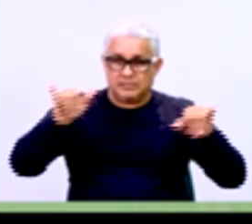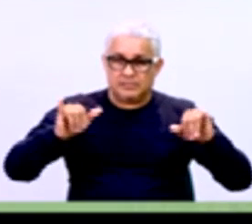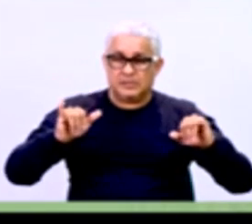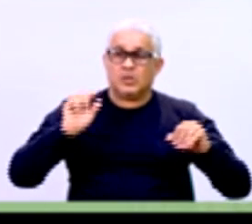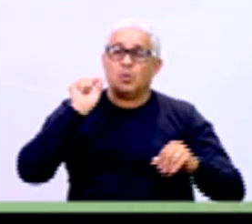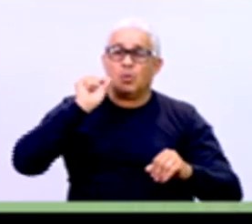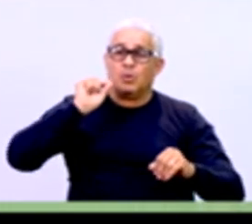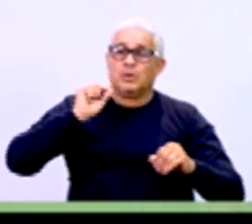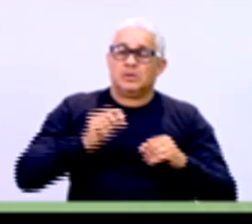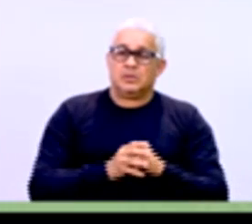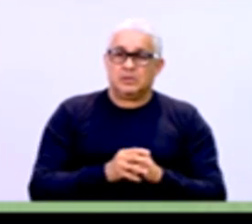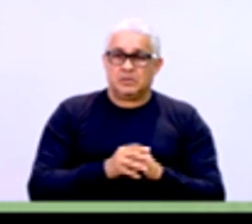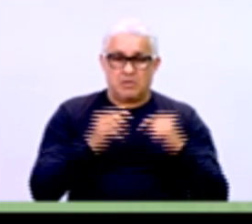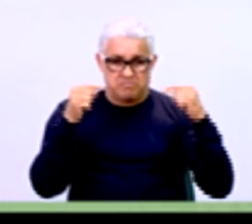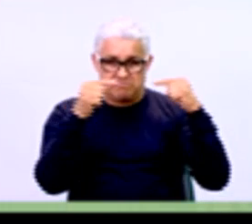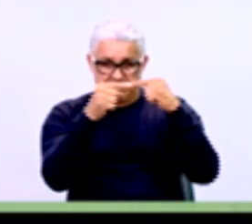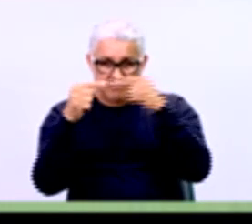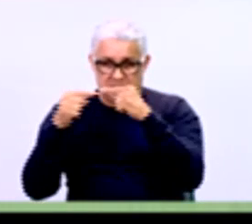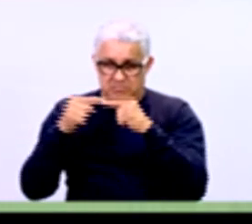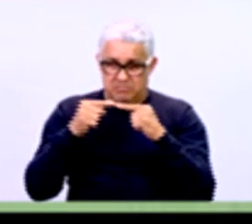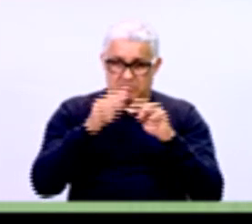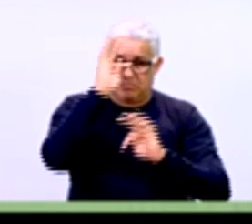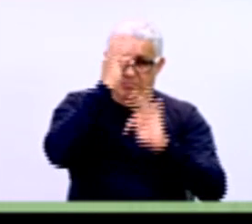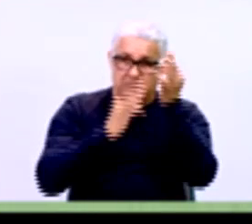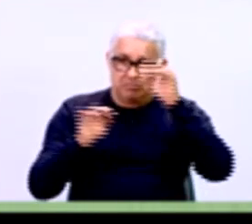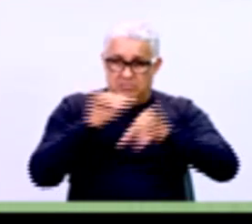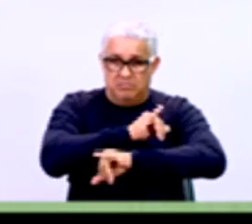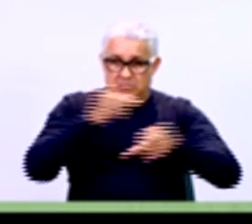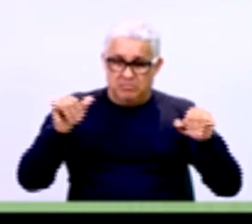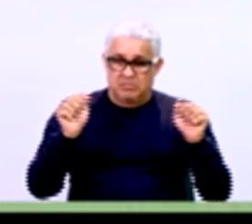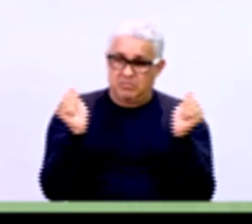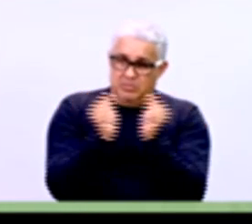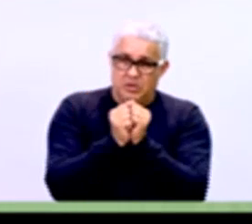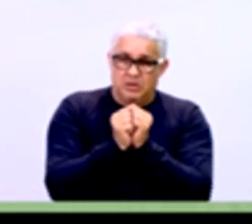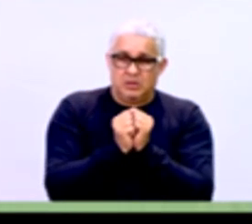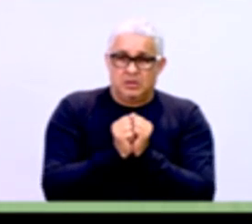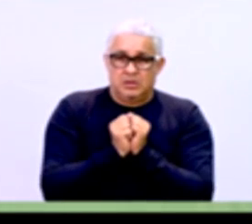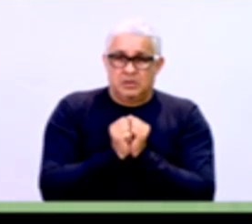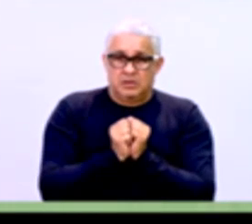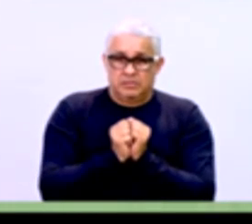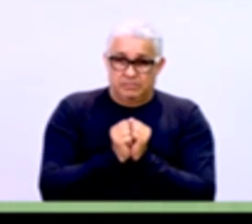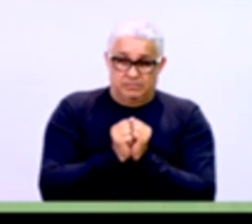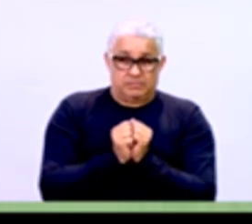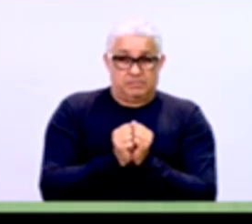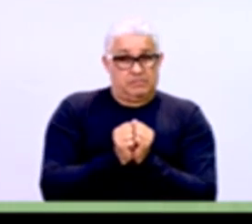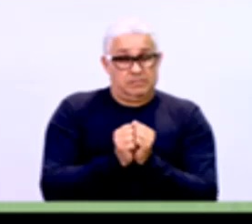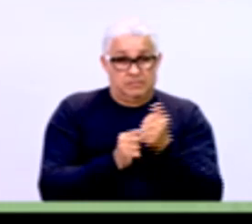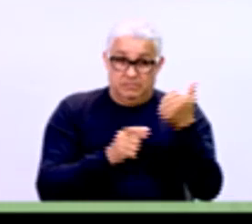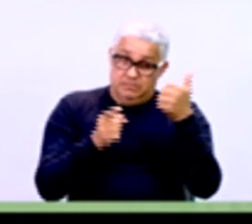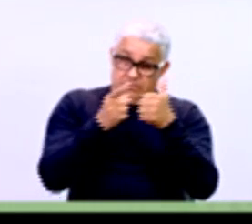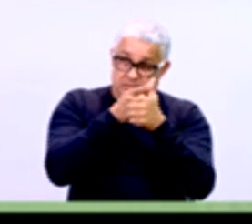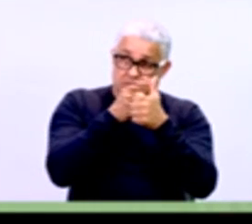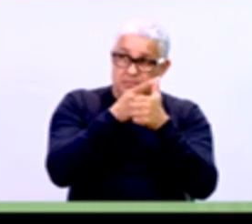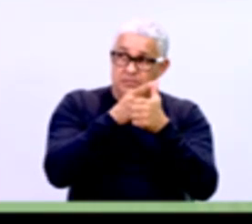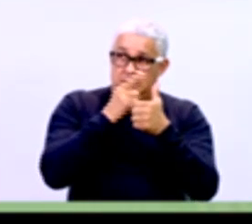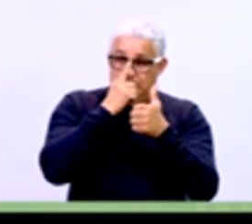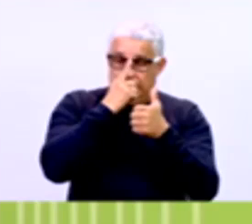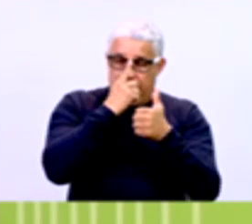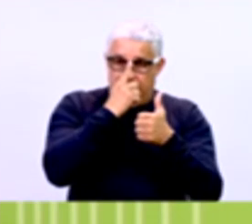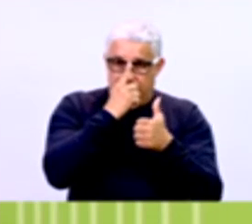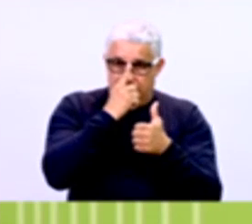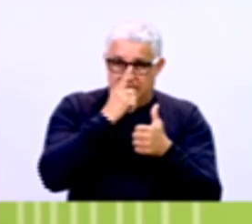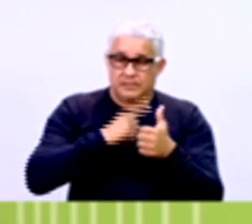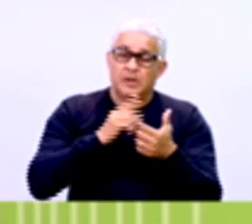que a informática, a tecnologia da informação tem a ver com o impacto ambiental? A princípio, né, a defensores